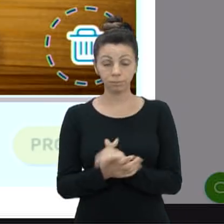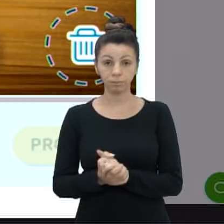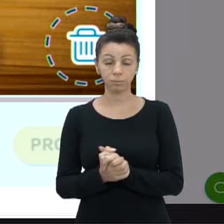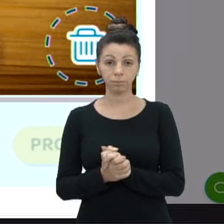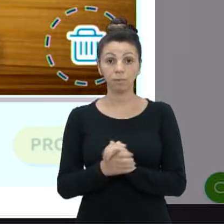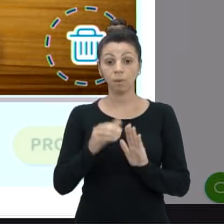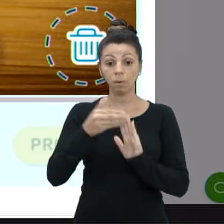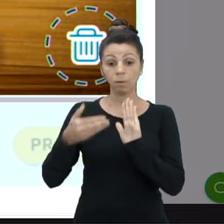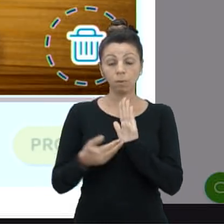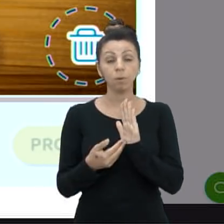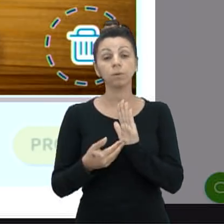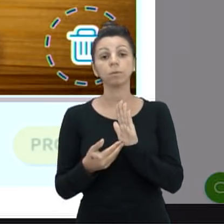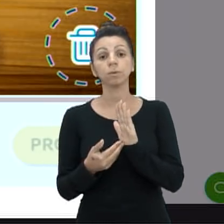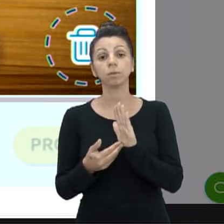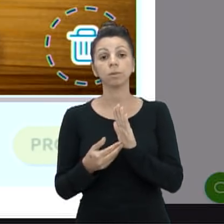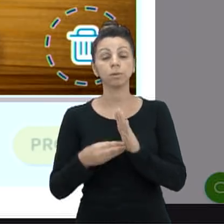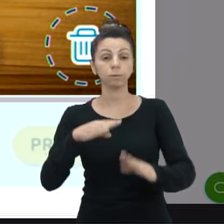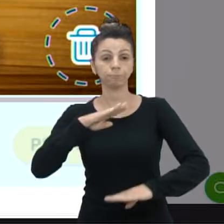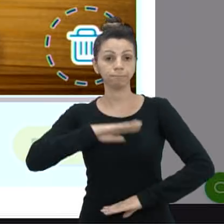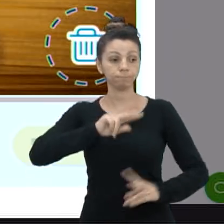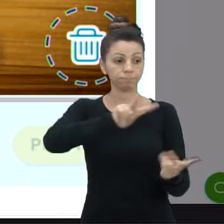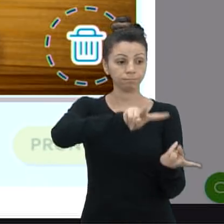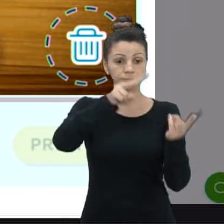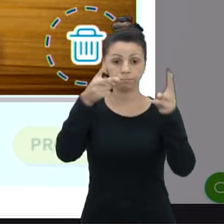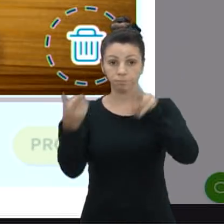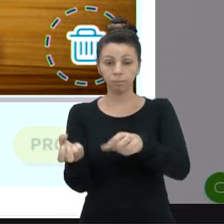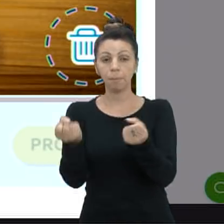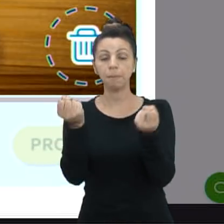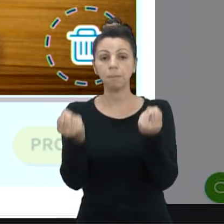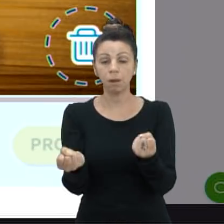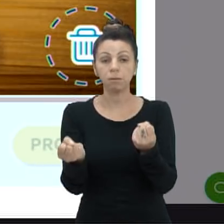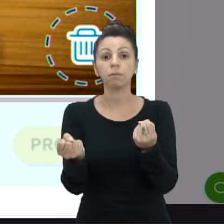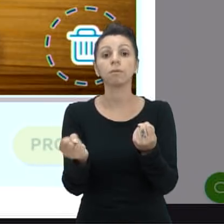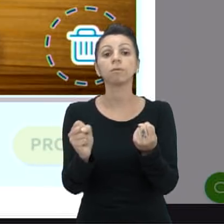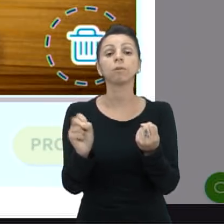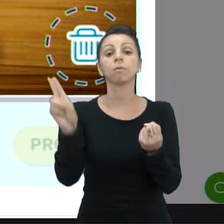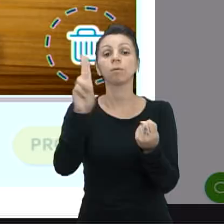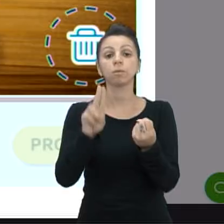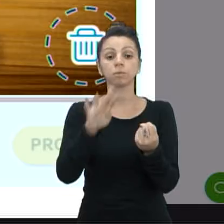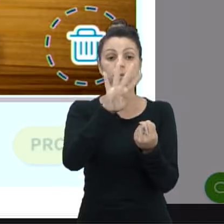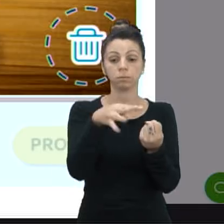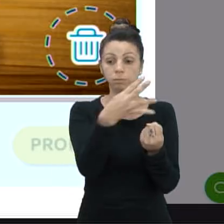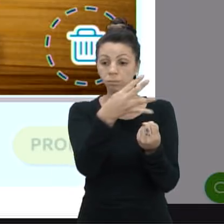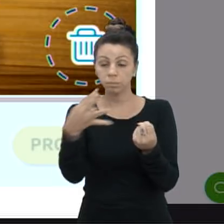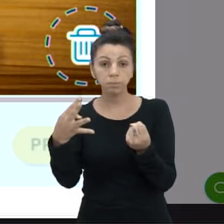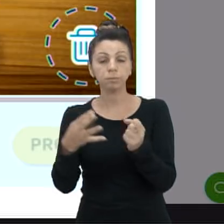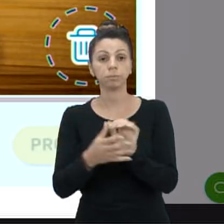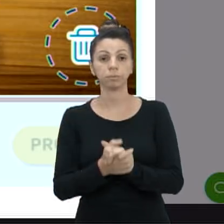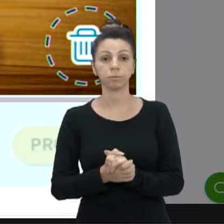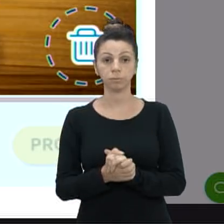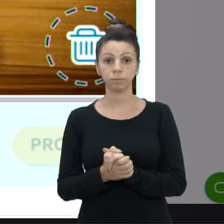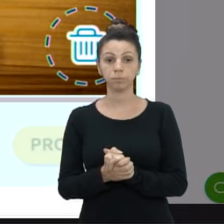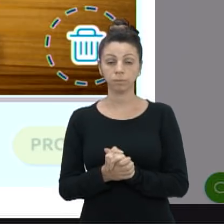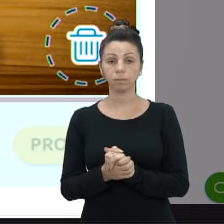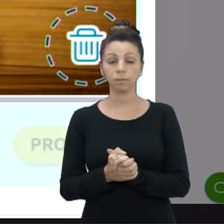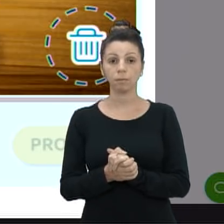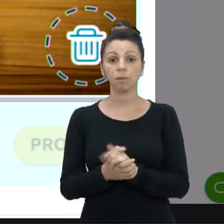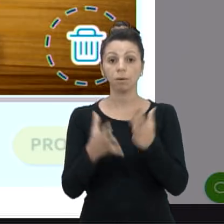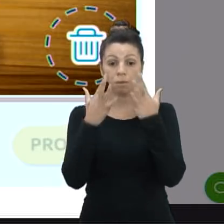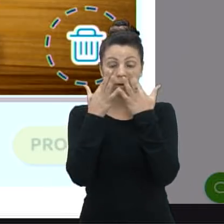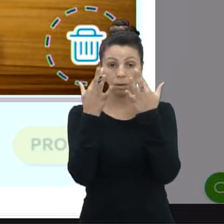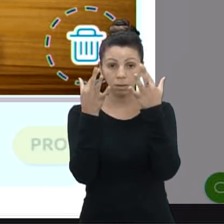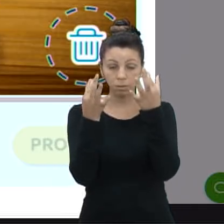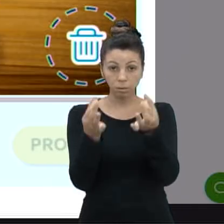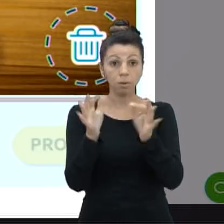Todos os problemas de transformação de massa, vocês vão usar uma tabela semelhante àquela. Então preste